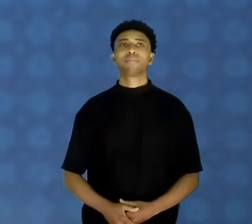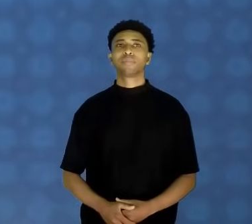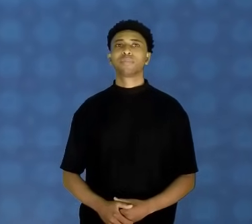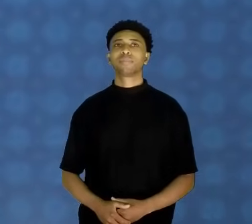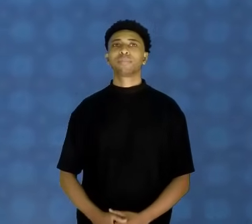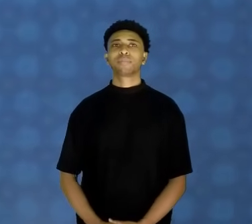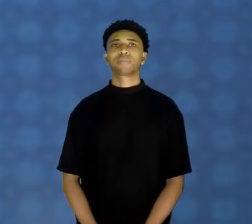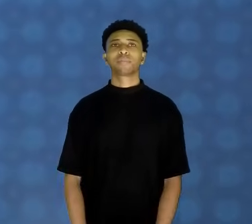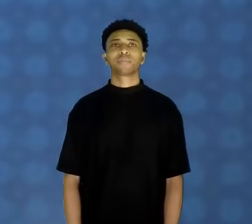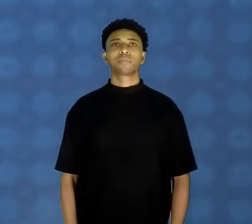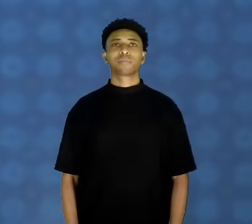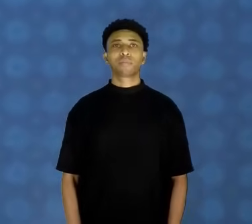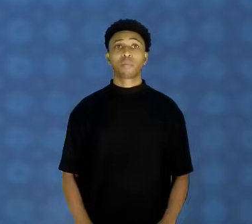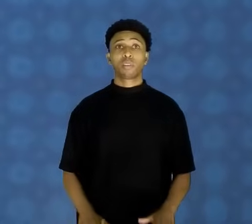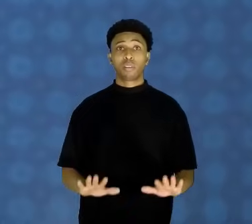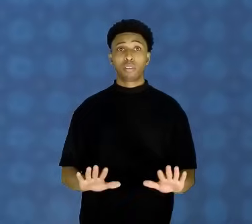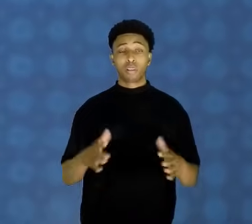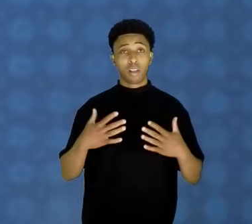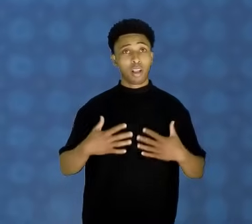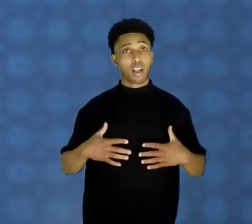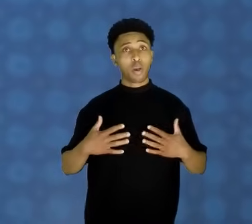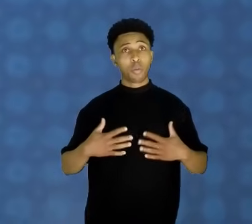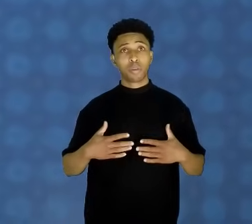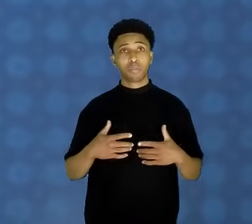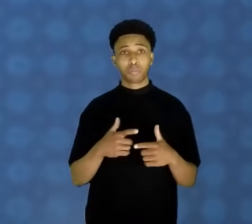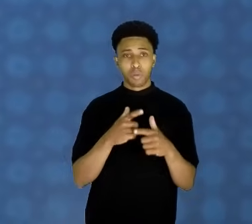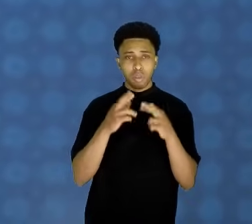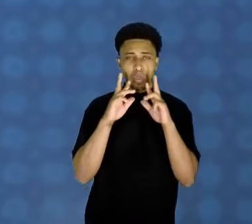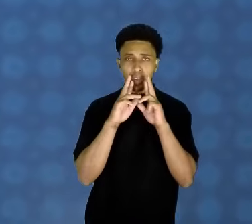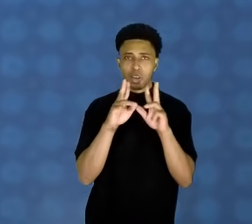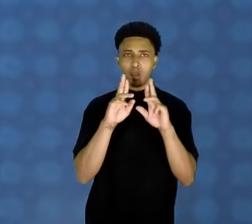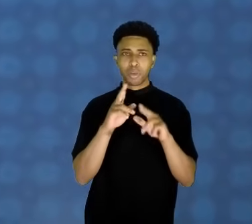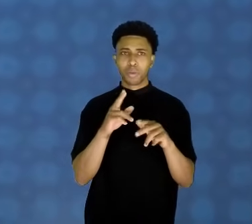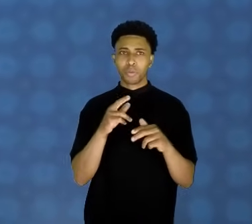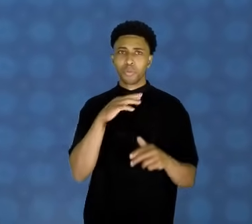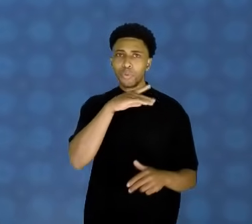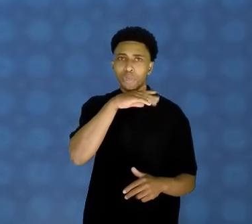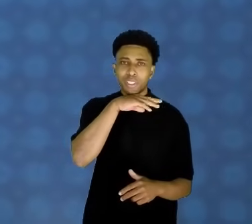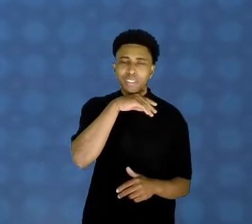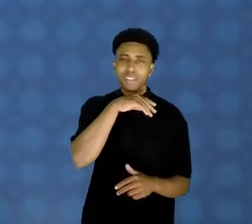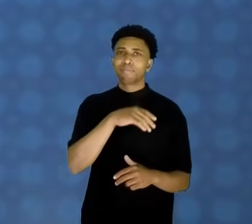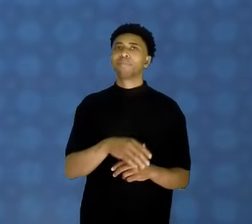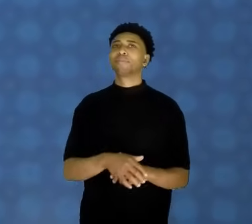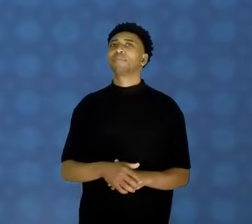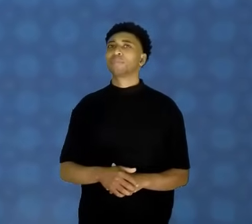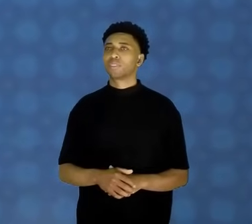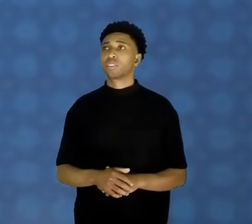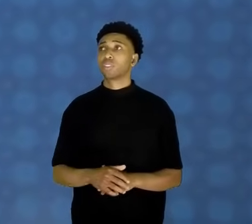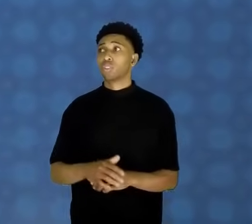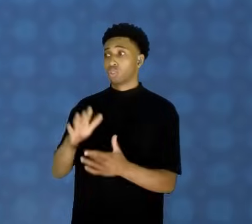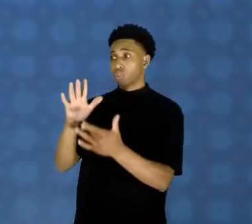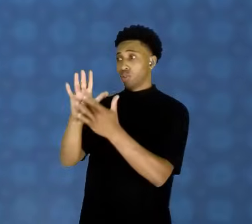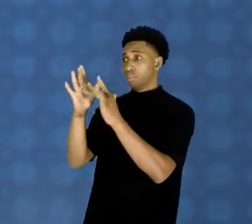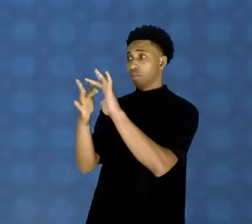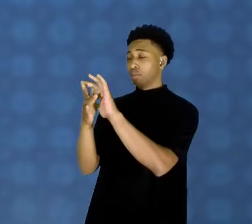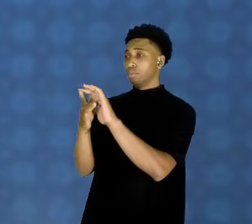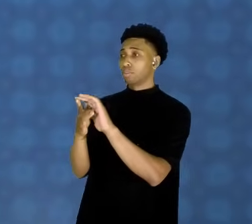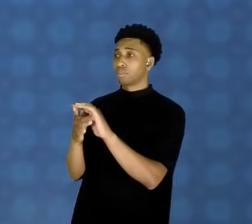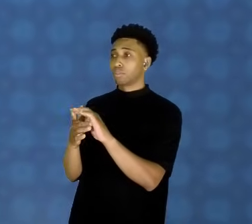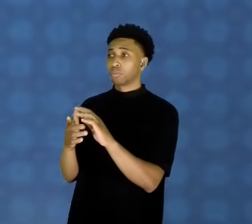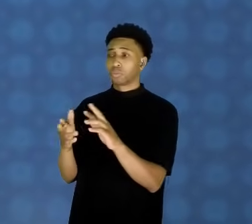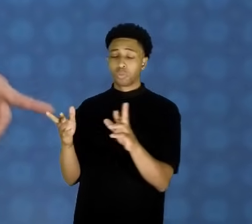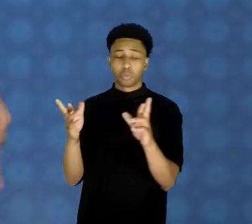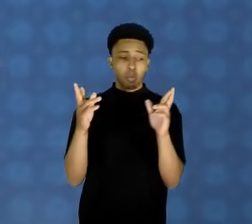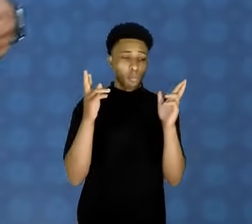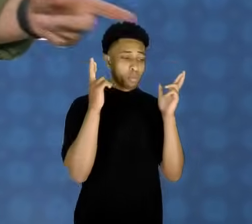Mas calma que eu não reclame do ruim. Pode piorar. Jesus a ignora. E quando os discípulos veem que Jesus a